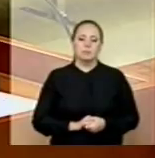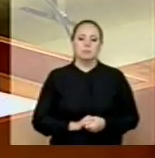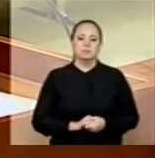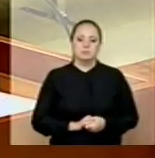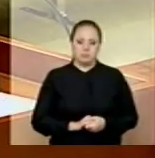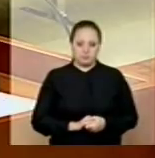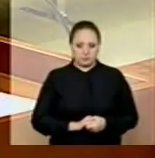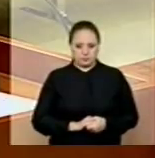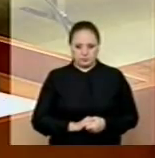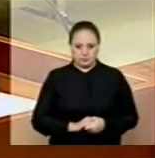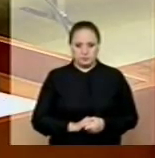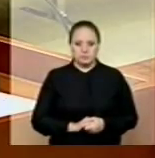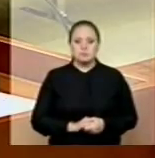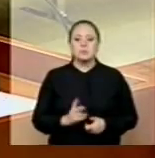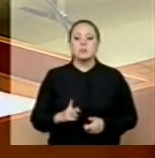da nossa defesa oral,